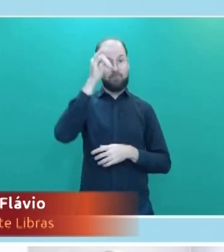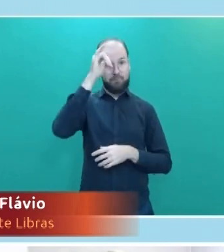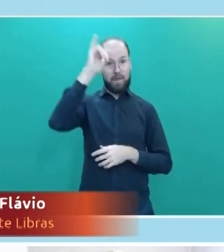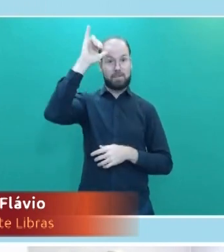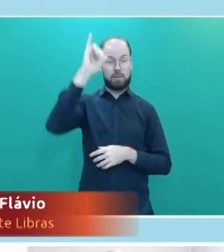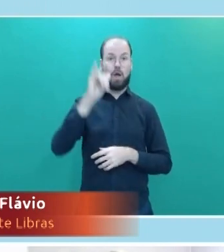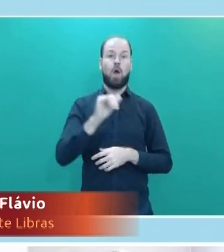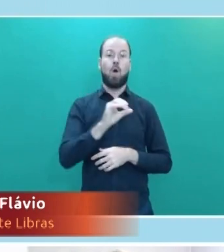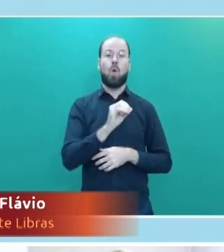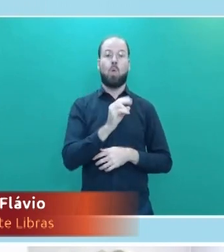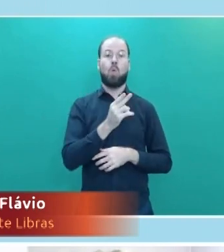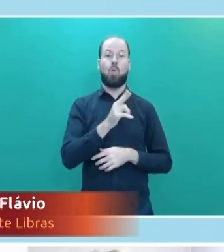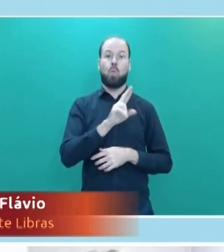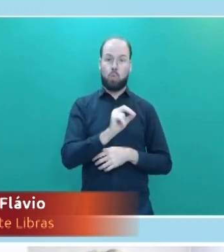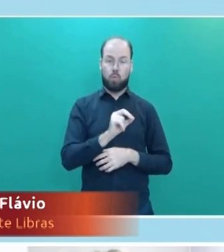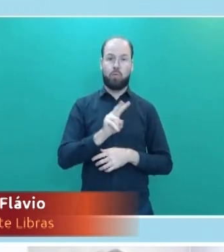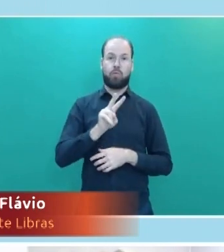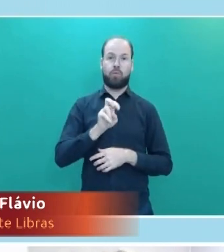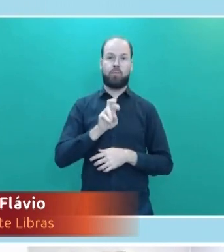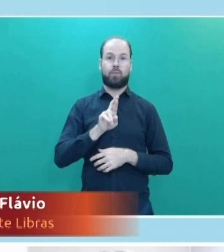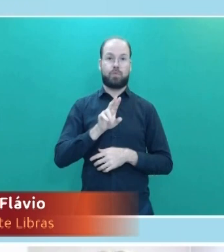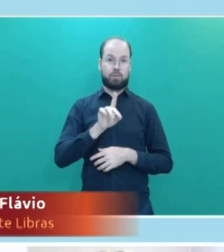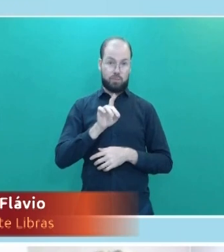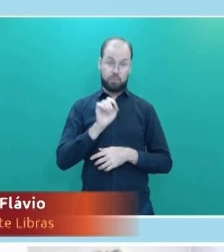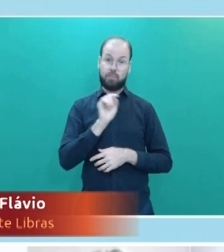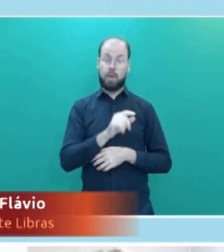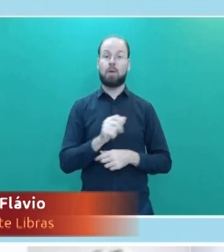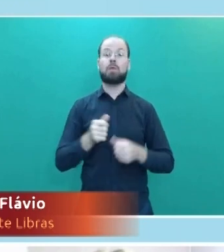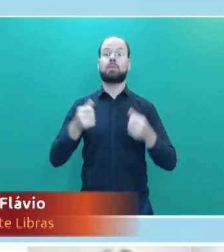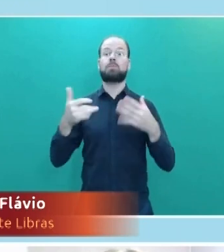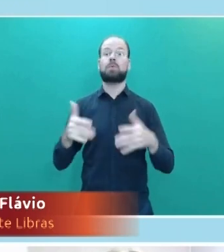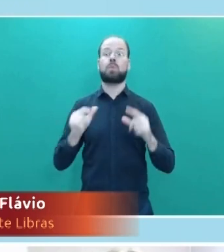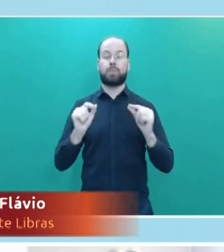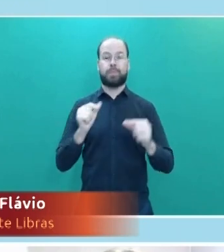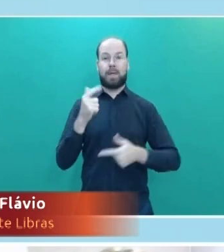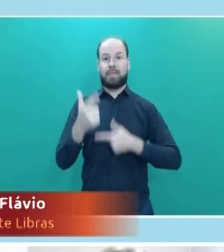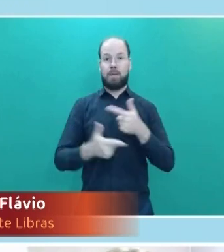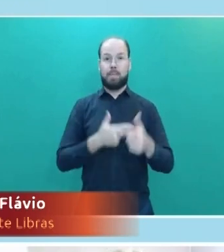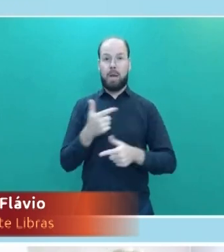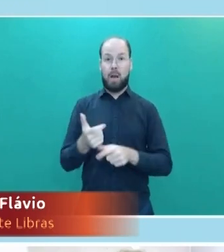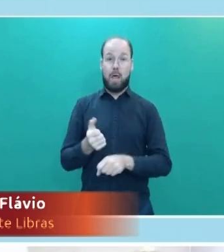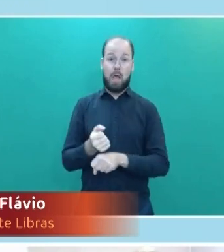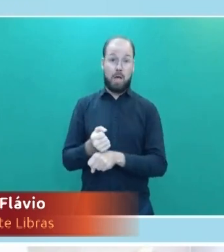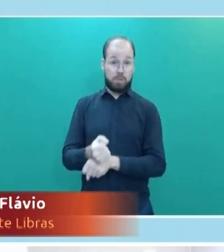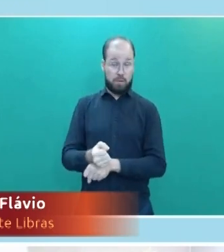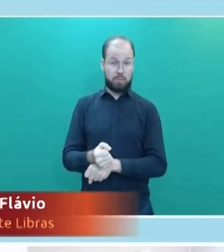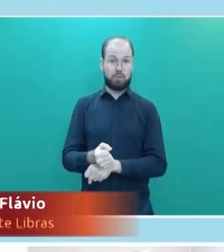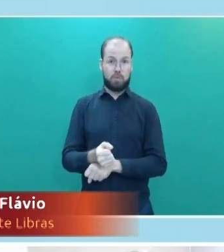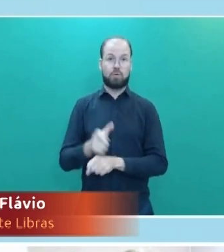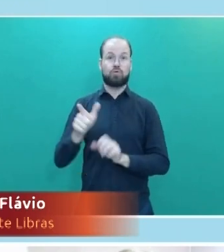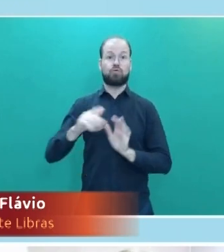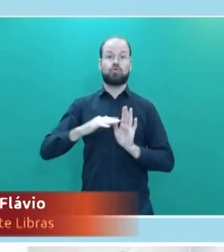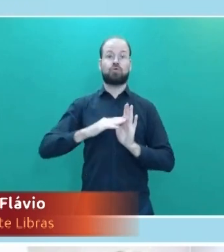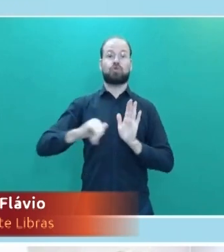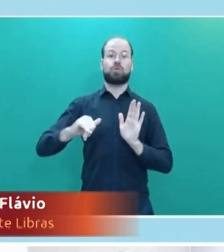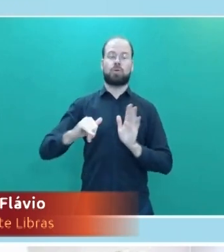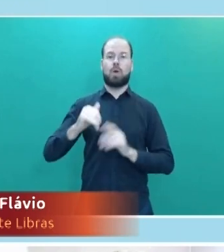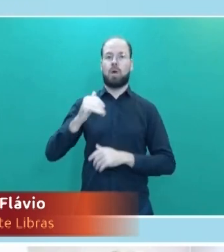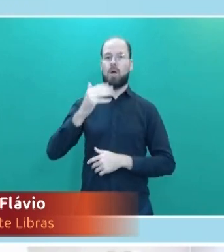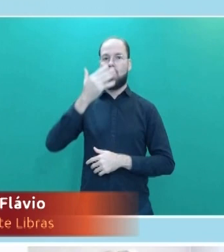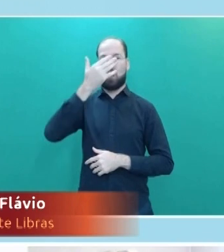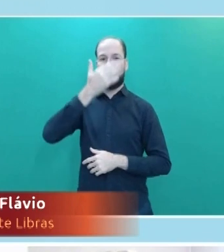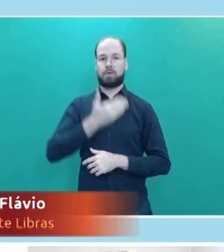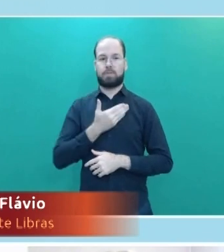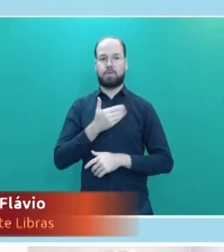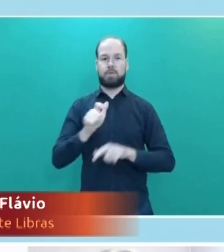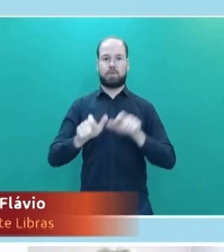justamente isso, que o trabalho escravo é aquele trabalho que tira a dignidade das pessoas. E